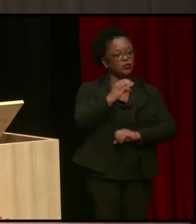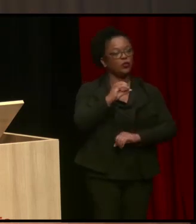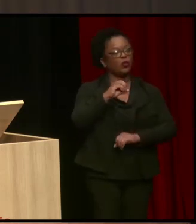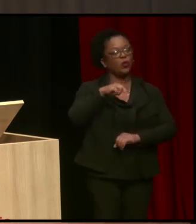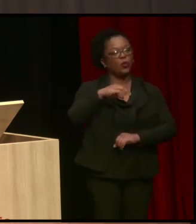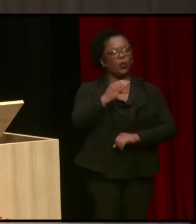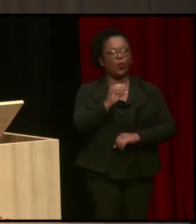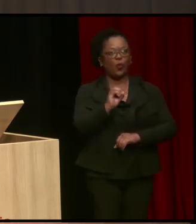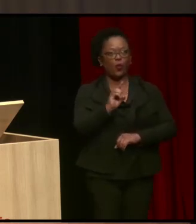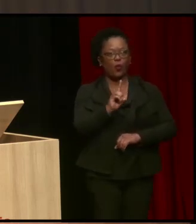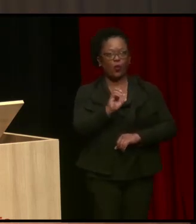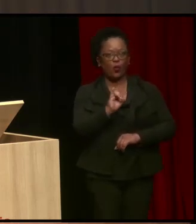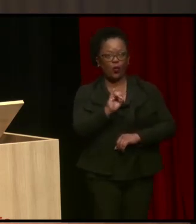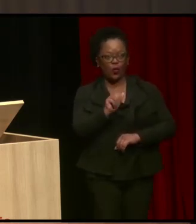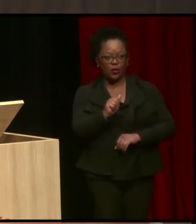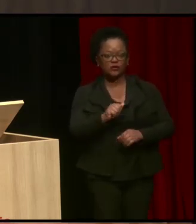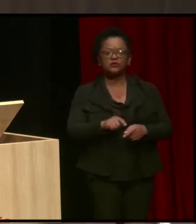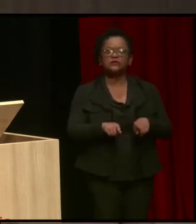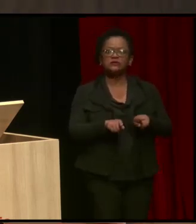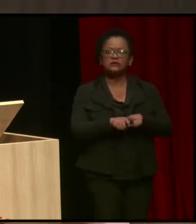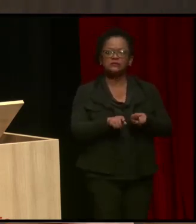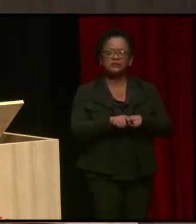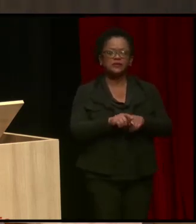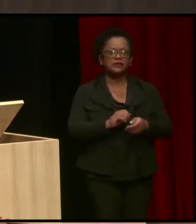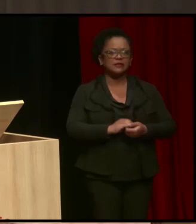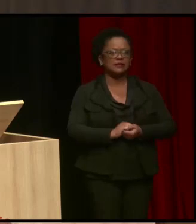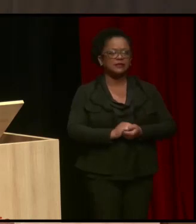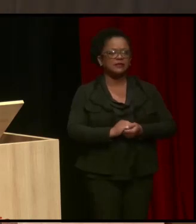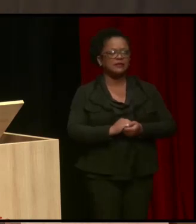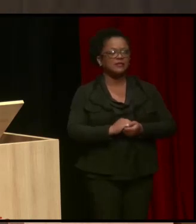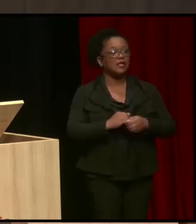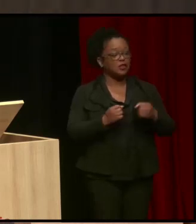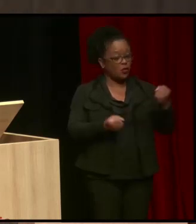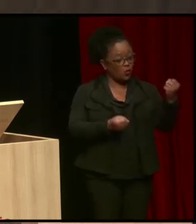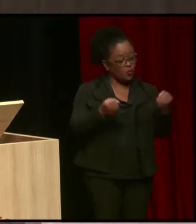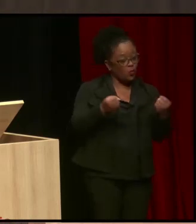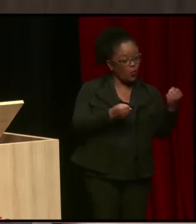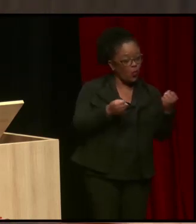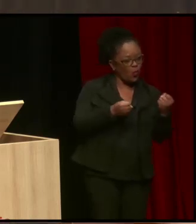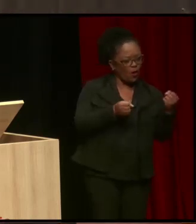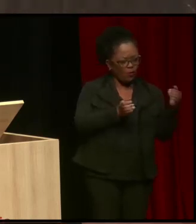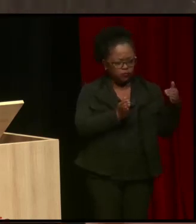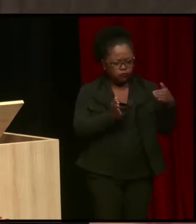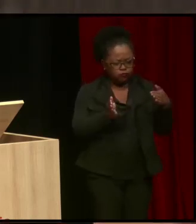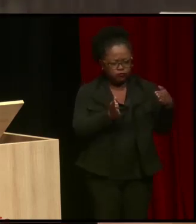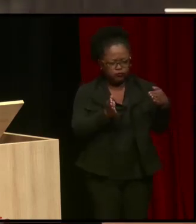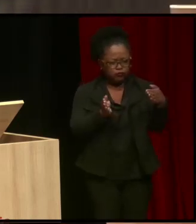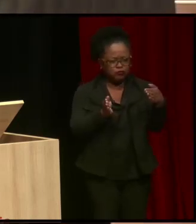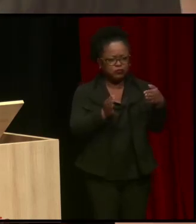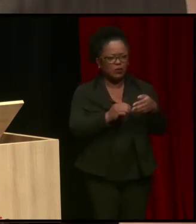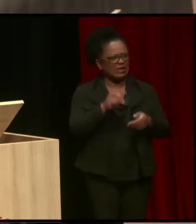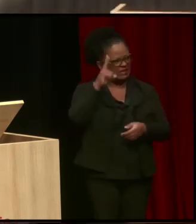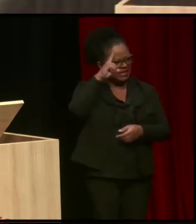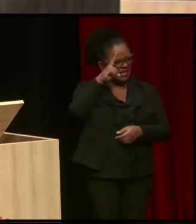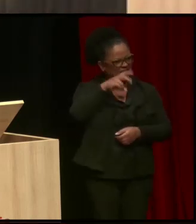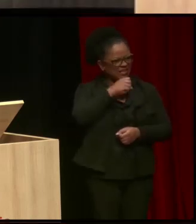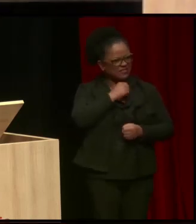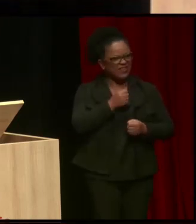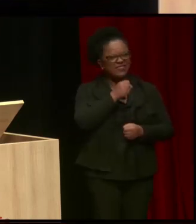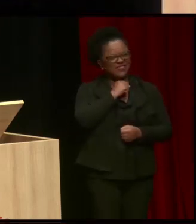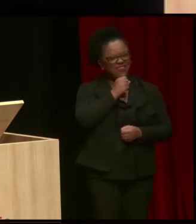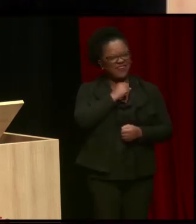Superior de Teologia. E um dia eu estava andando na Kombi, dirigindo a Kombi, lembra da Kombi? Né? Aquele